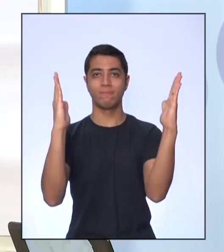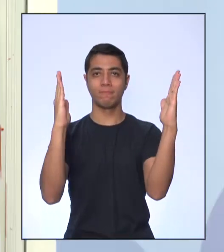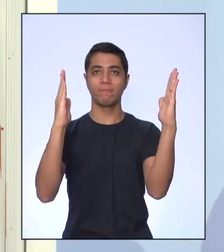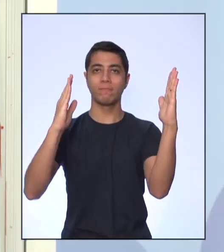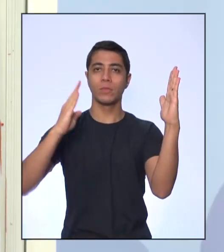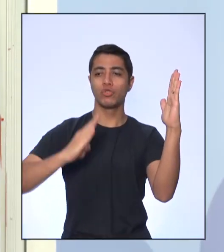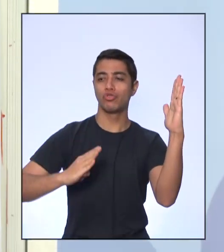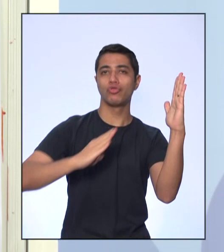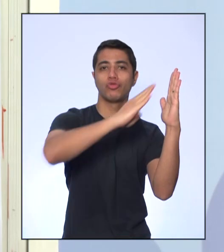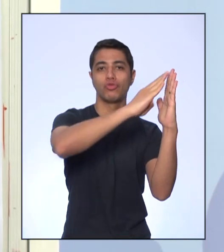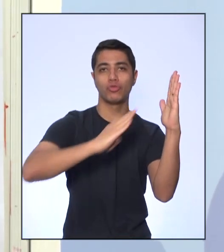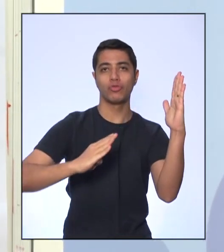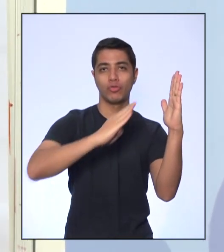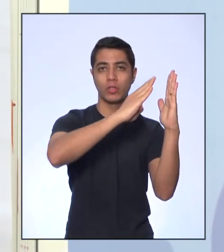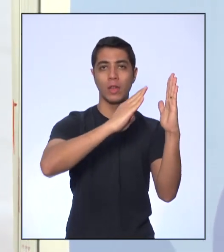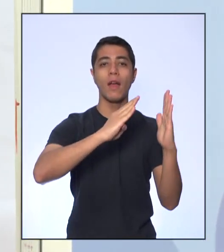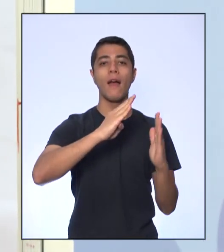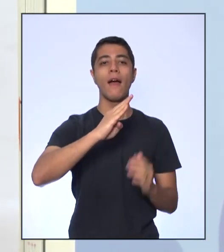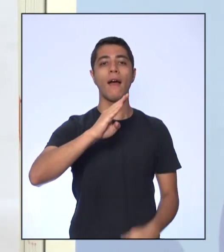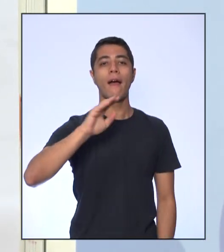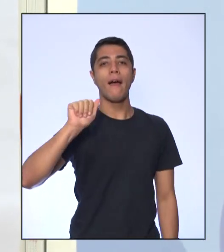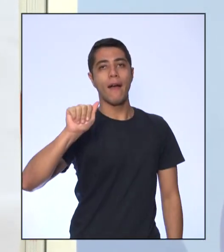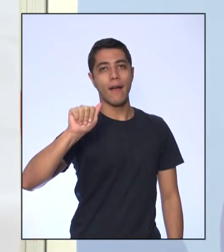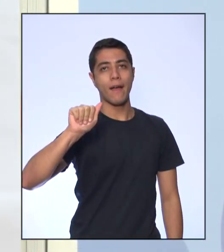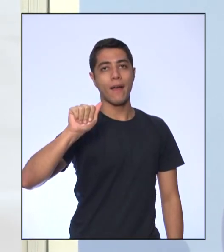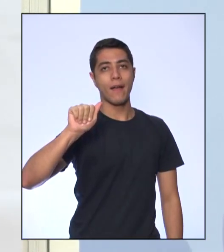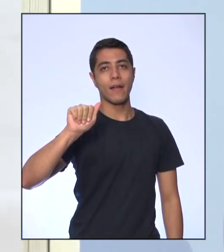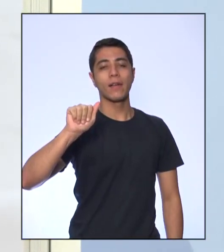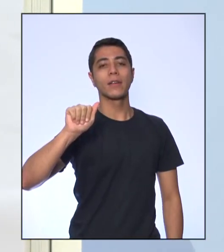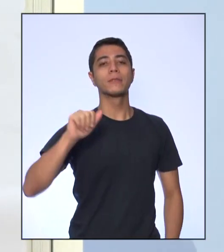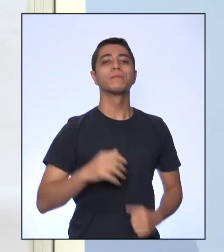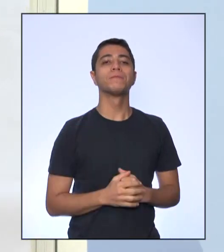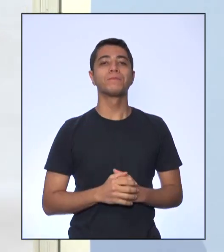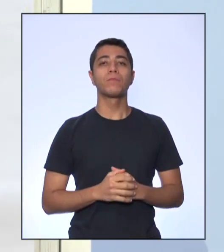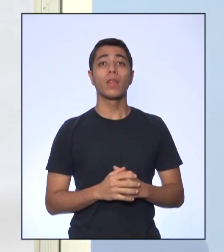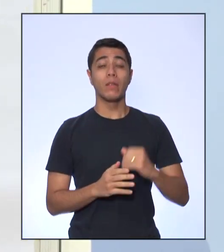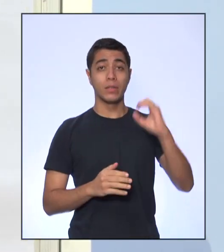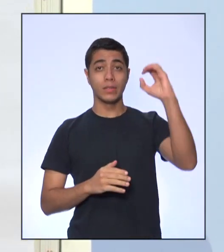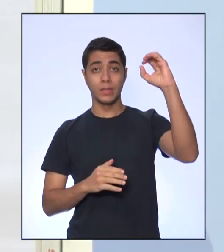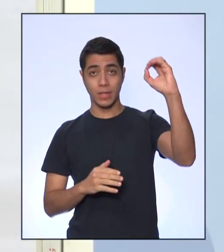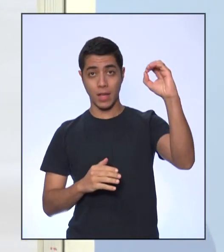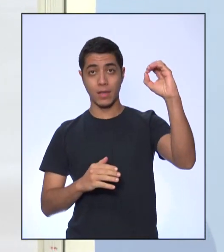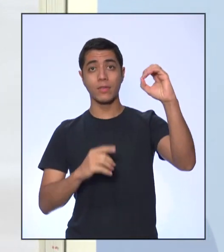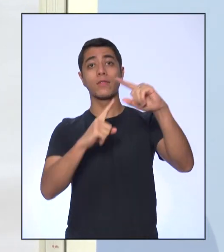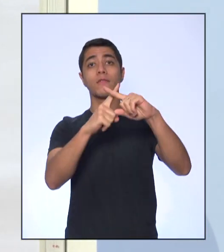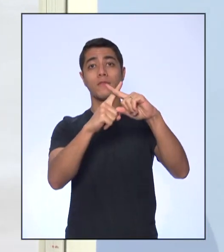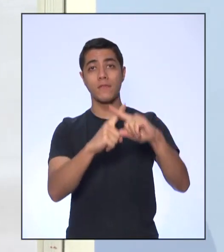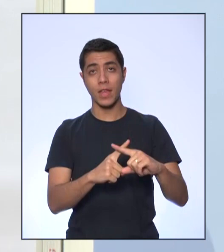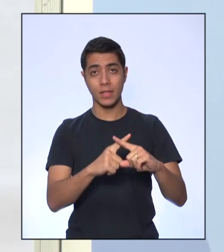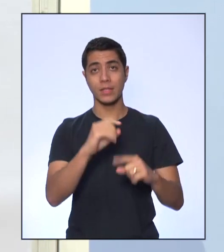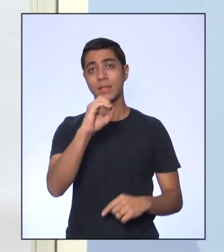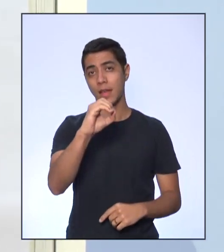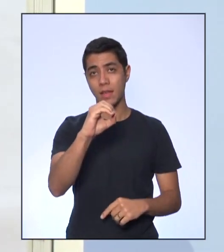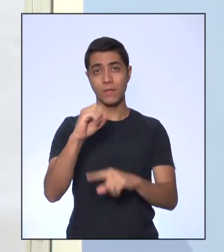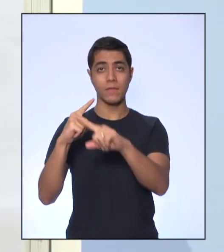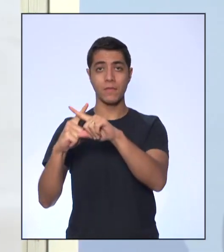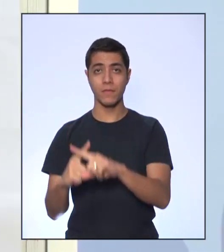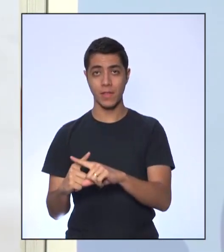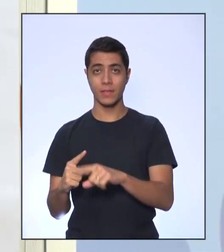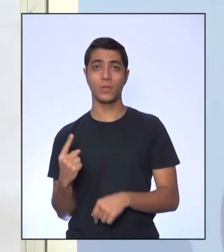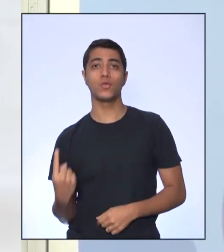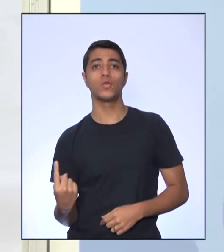ó, 0 vezes 0 vezes 1. Então, eu tenho essa diagonal. Aí, eu tenho outra aqui,